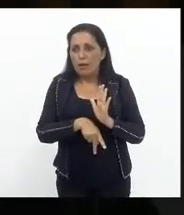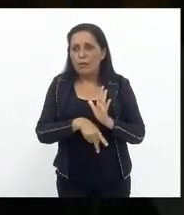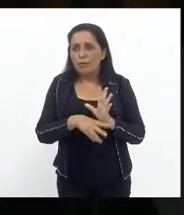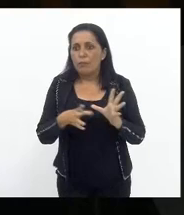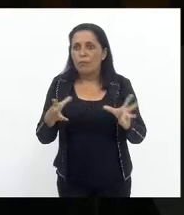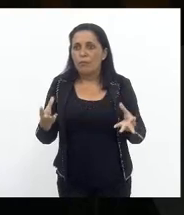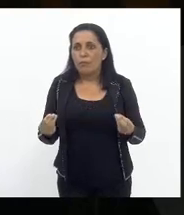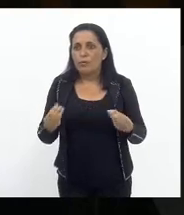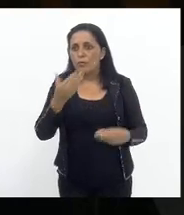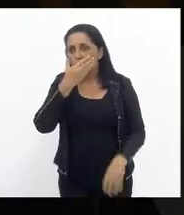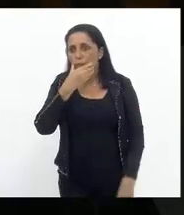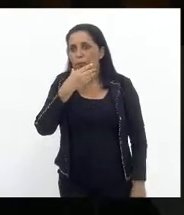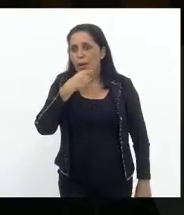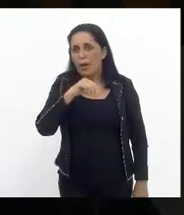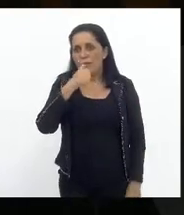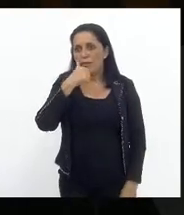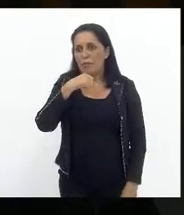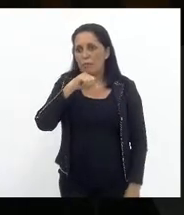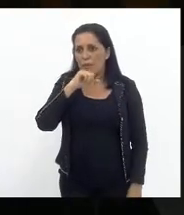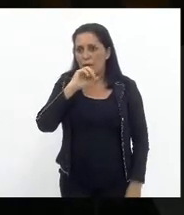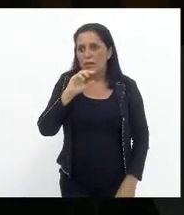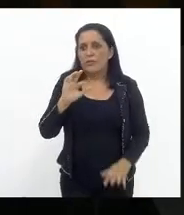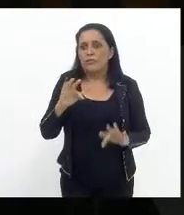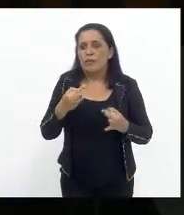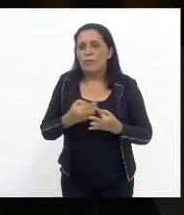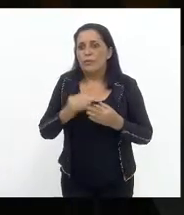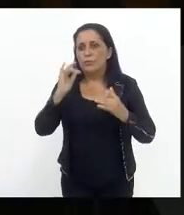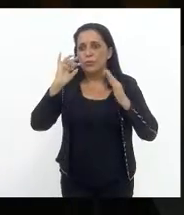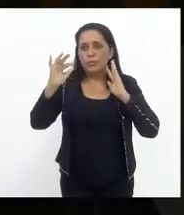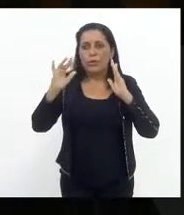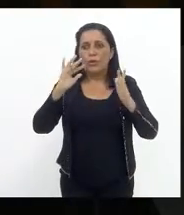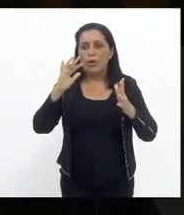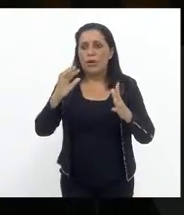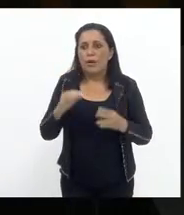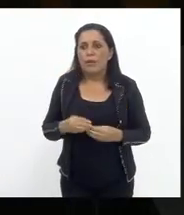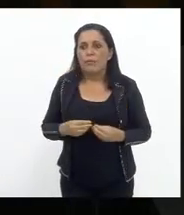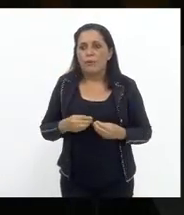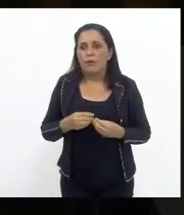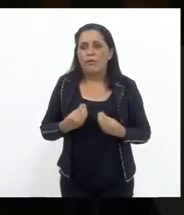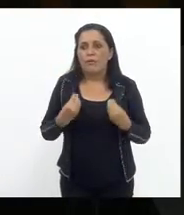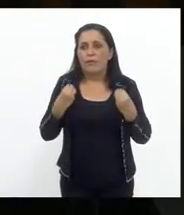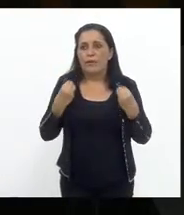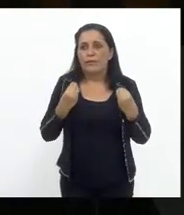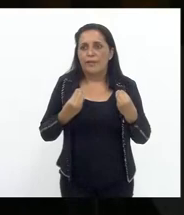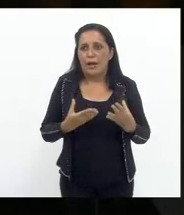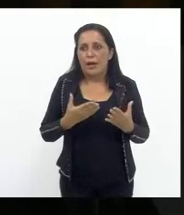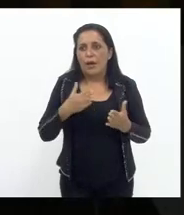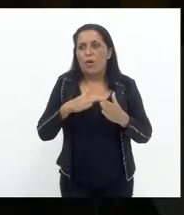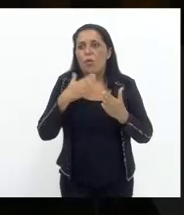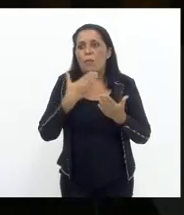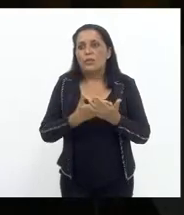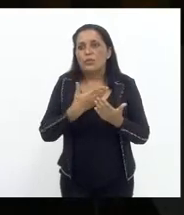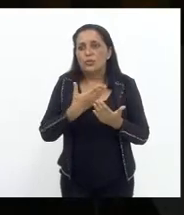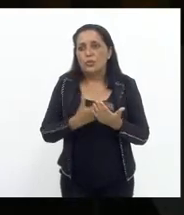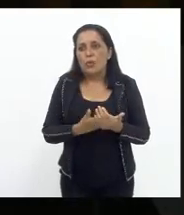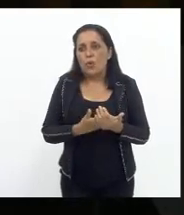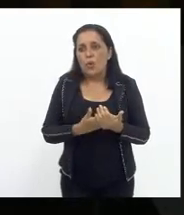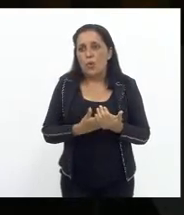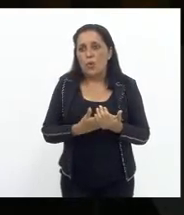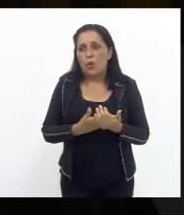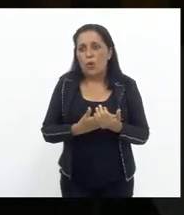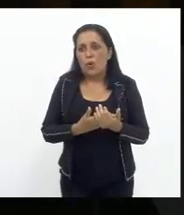muitos pais e mães de família sonham em poder ofertar uma escola com todo o